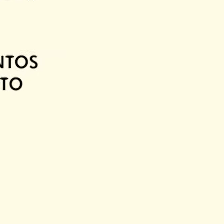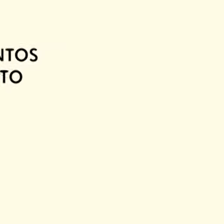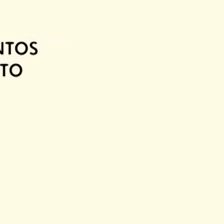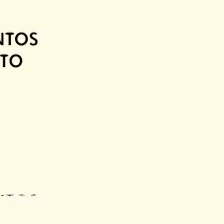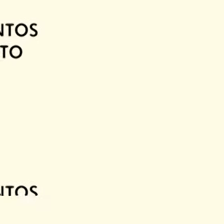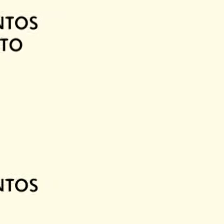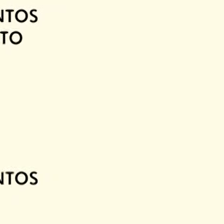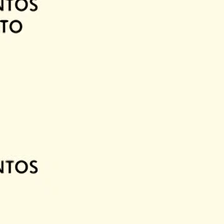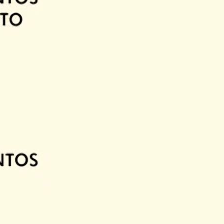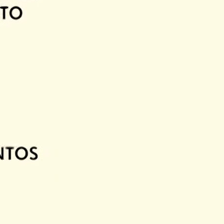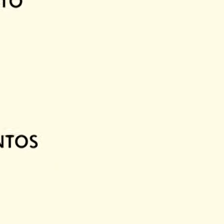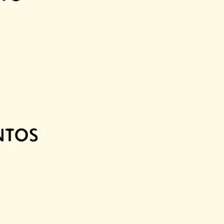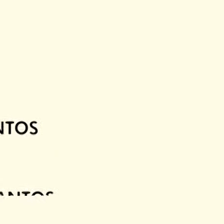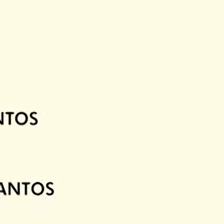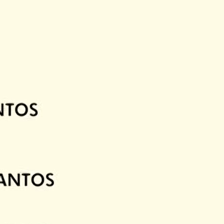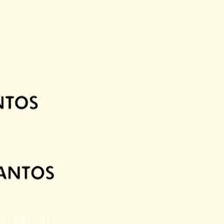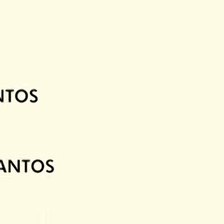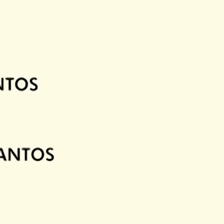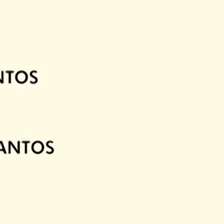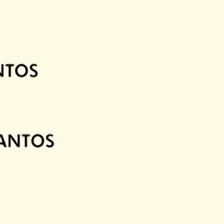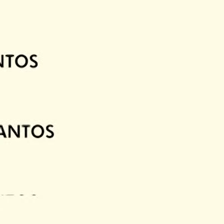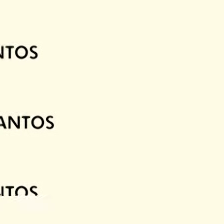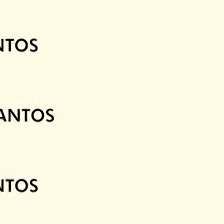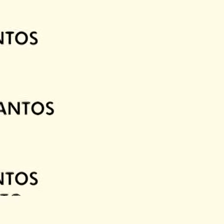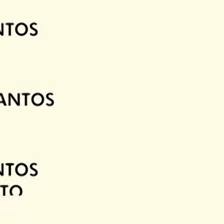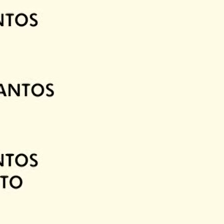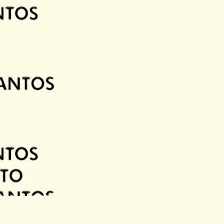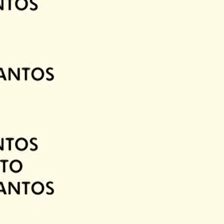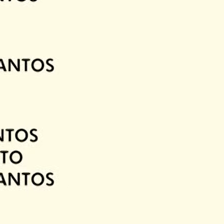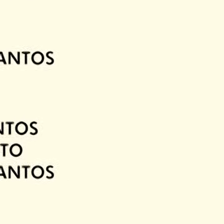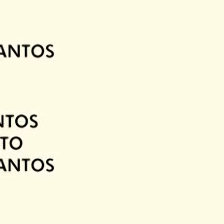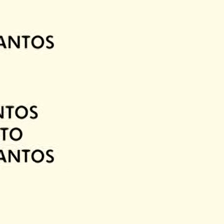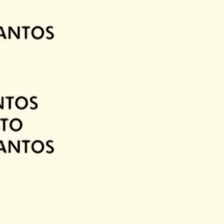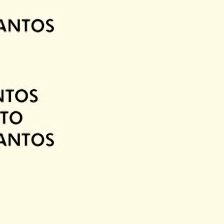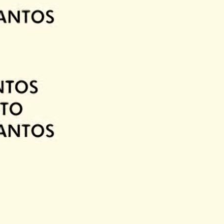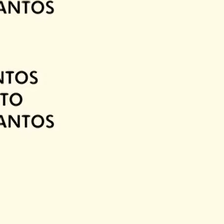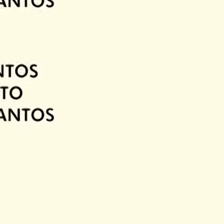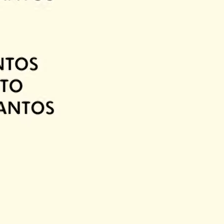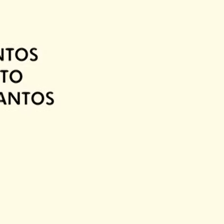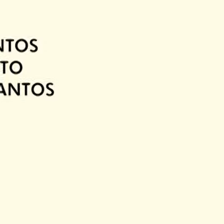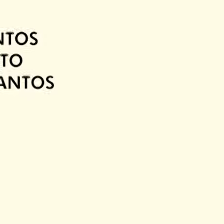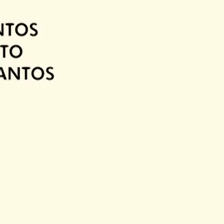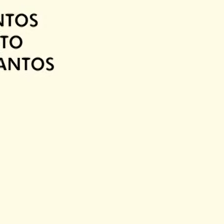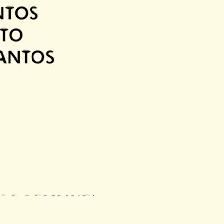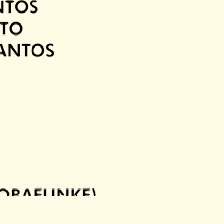Fronteiras. Realização. Experiência de vida. Uma prova de amor.